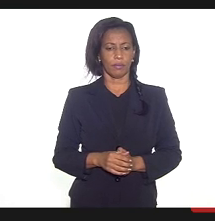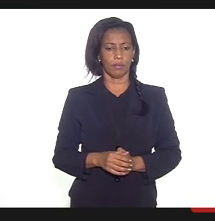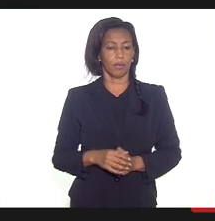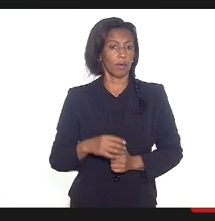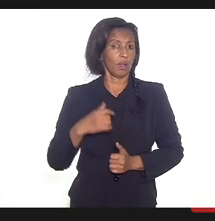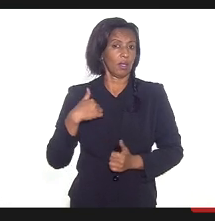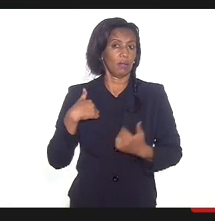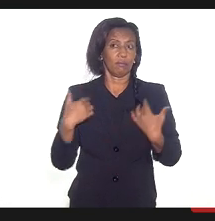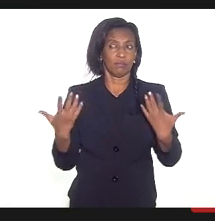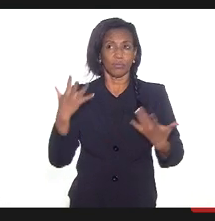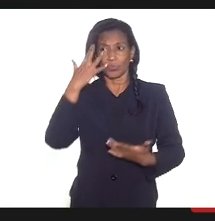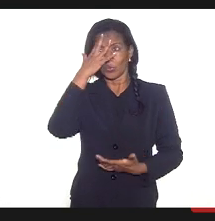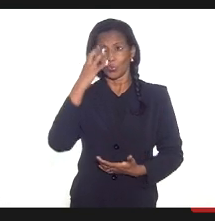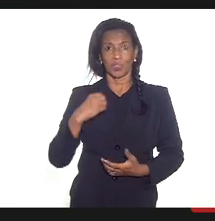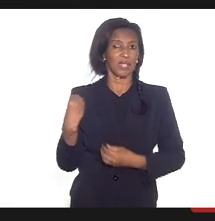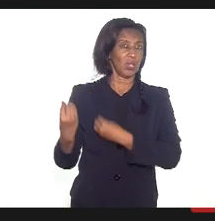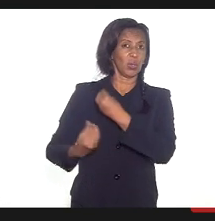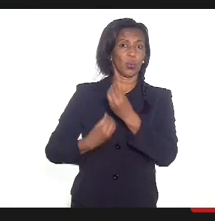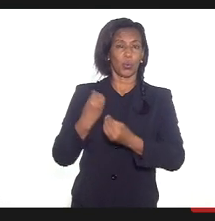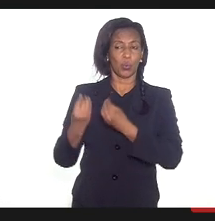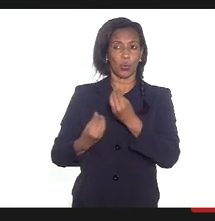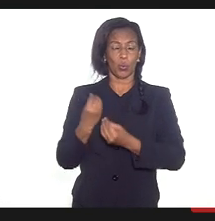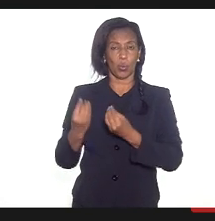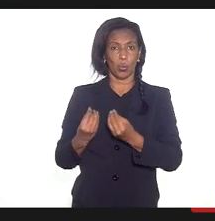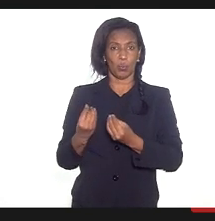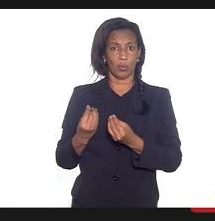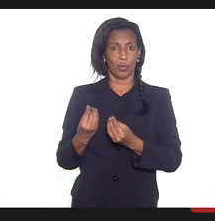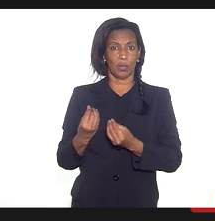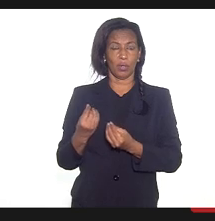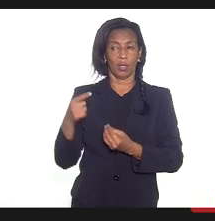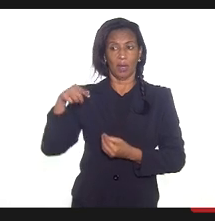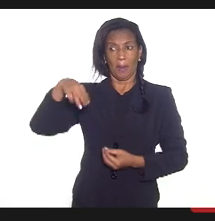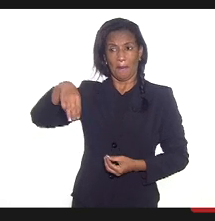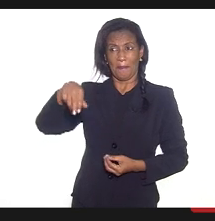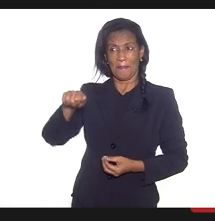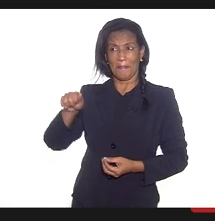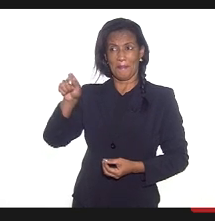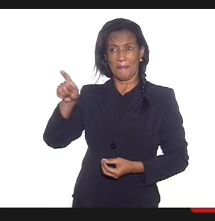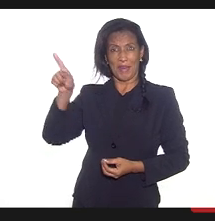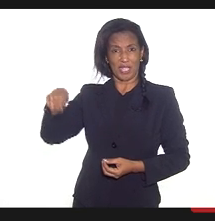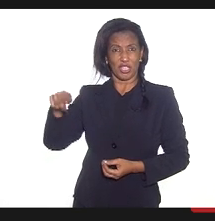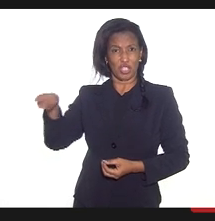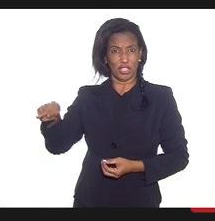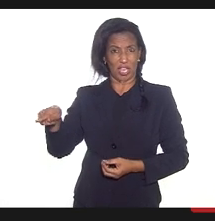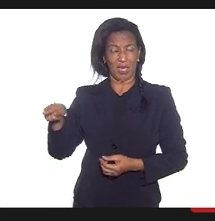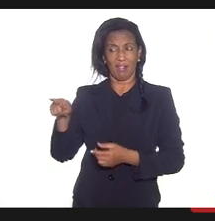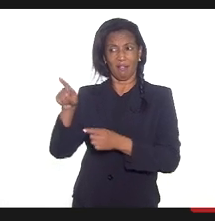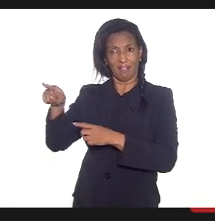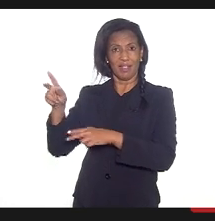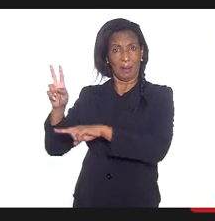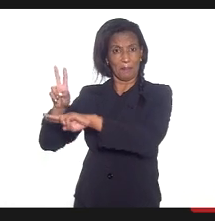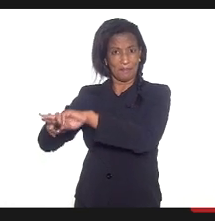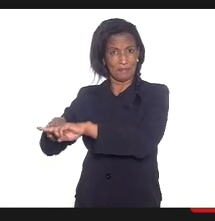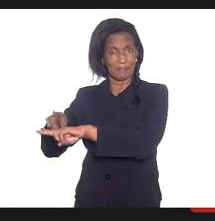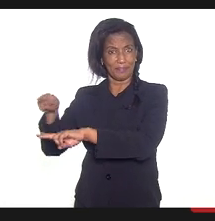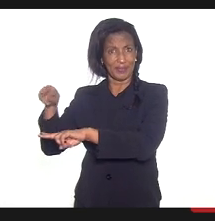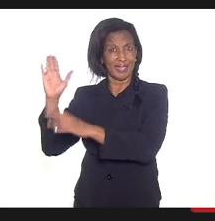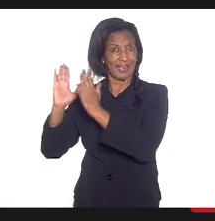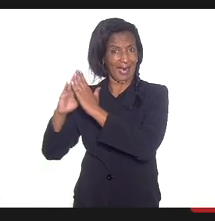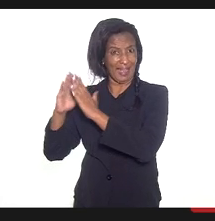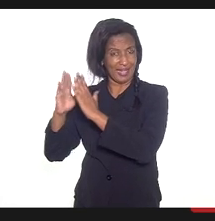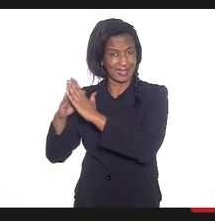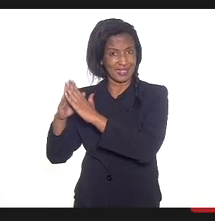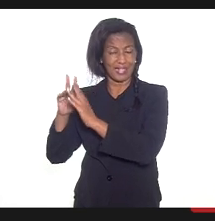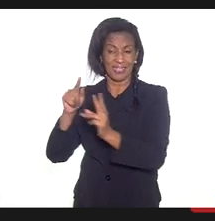Eu não sei como eu vou fazer para tirar essa assistida de Magé do cárcere privado. As outras 2 não estão em cárcere privado, só precisam fazer o